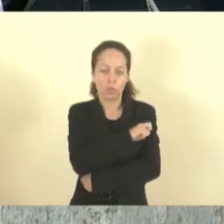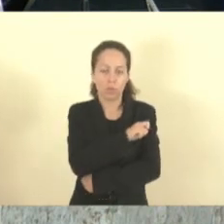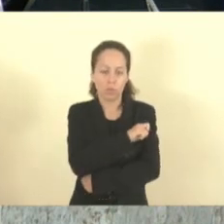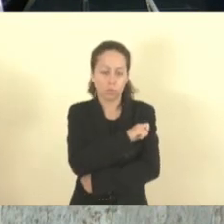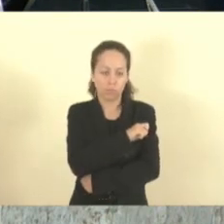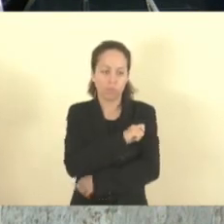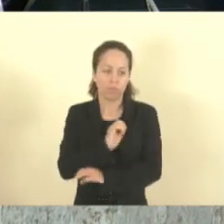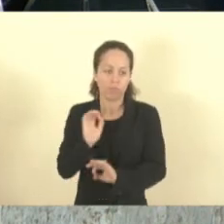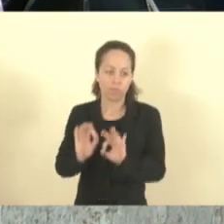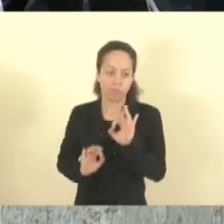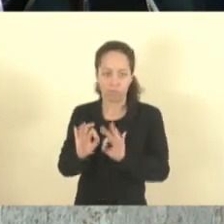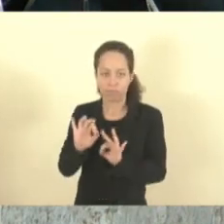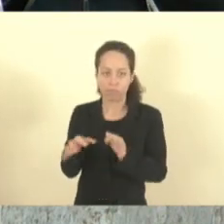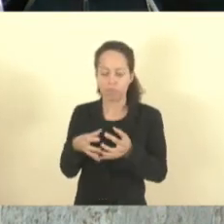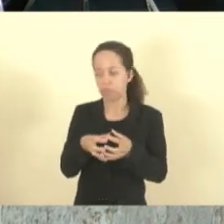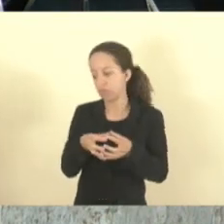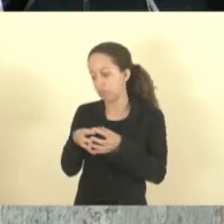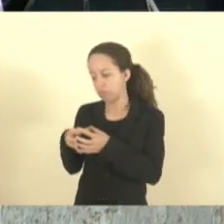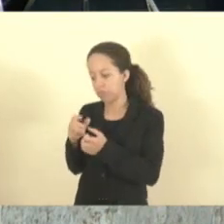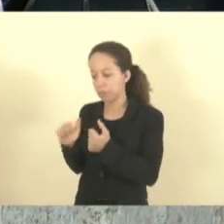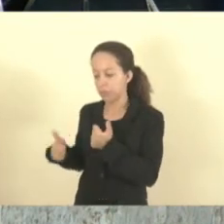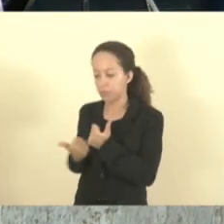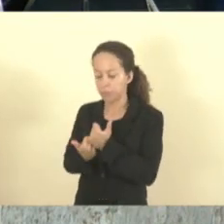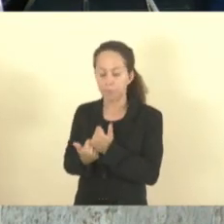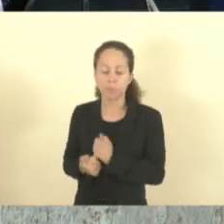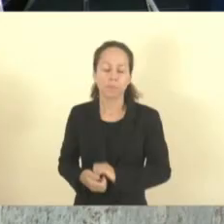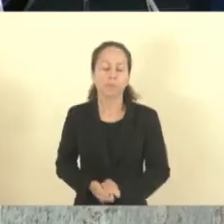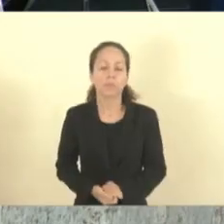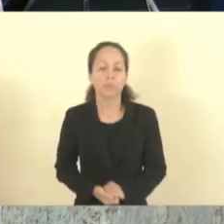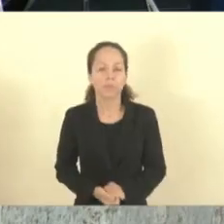os alunos da Escolinha Desportiva aí, que a deputada Janete vai fazer uso da fala.